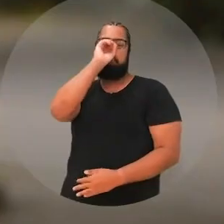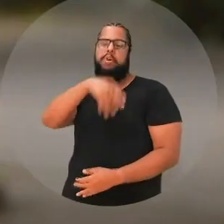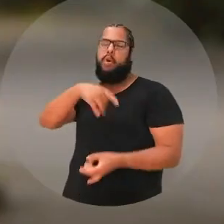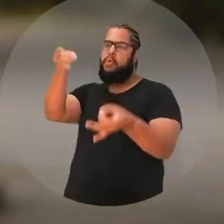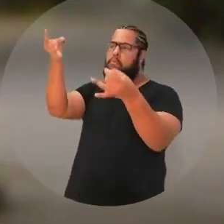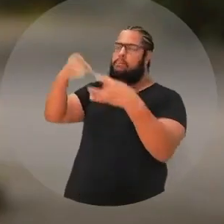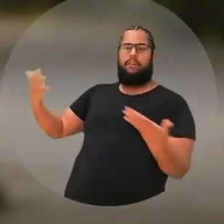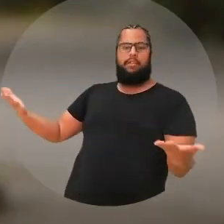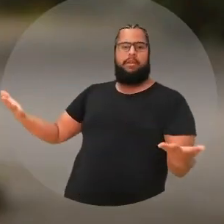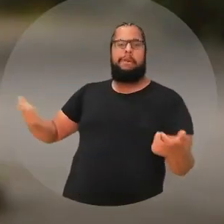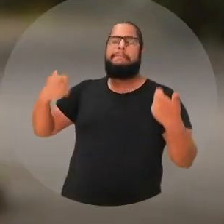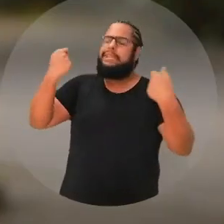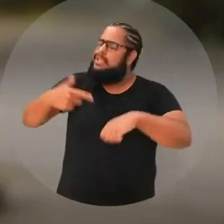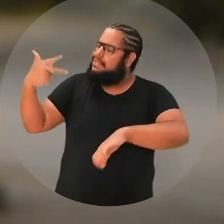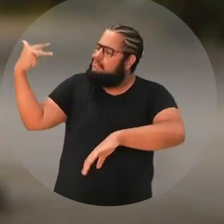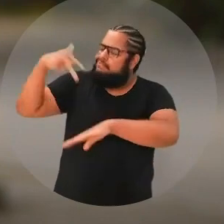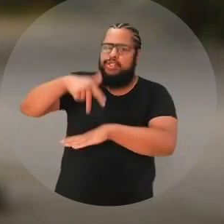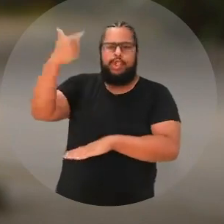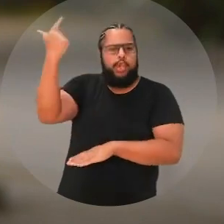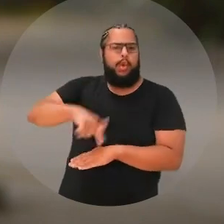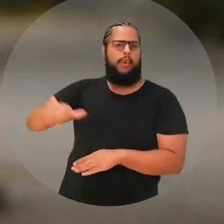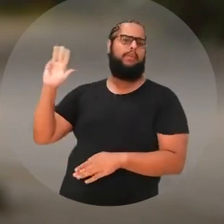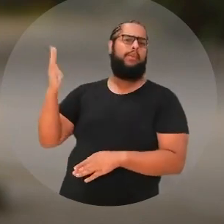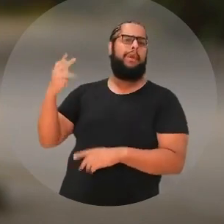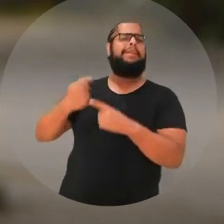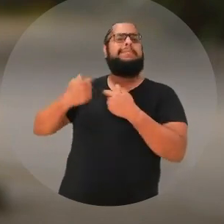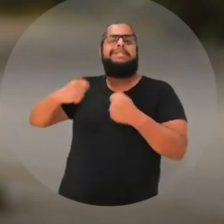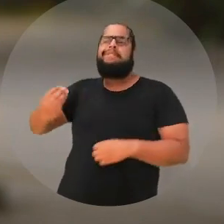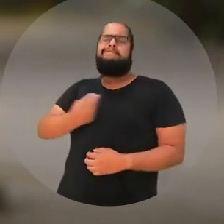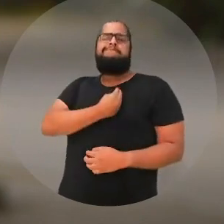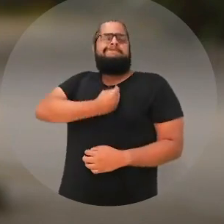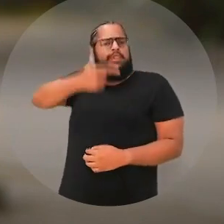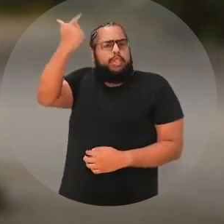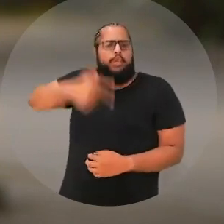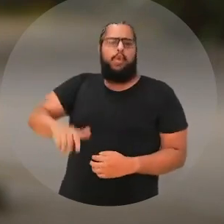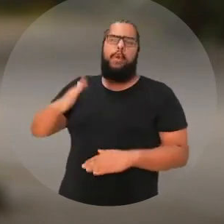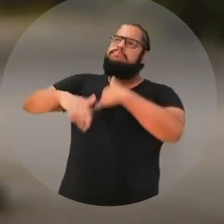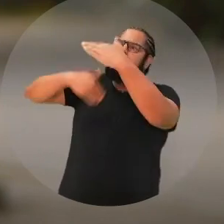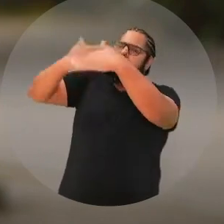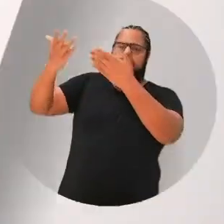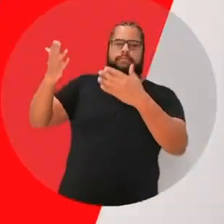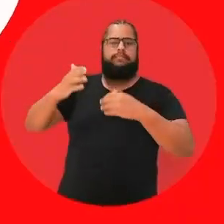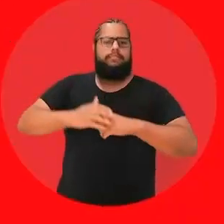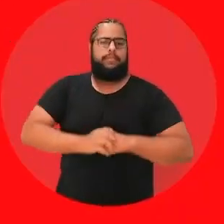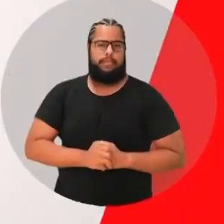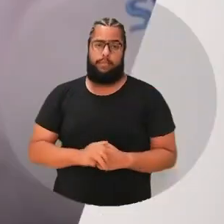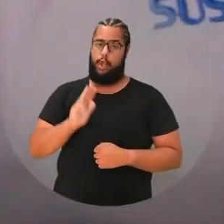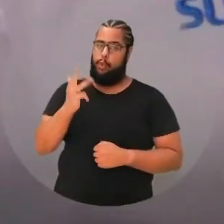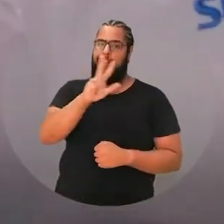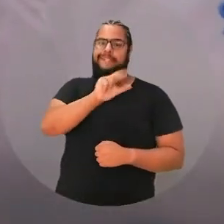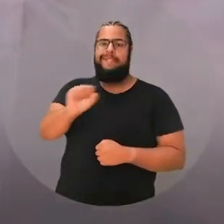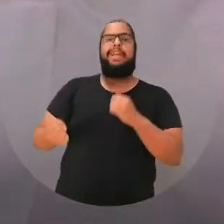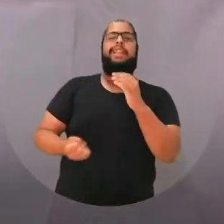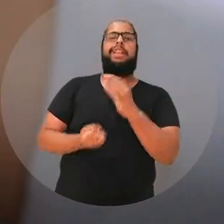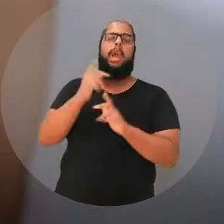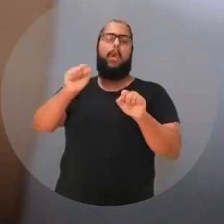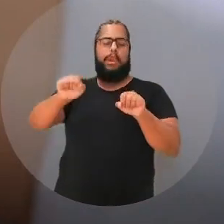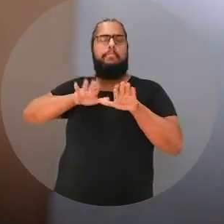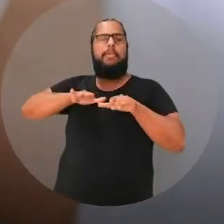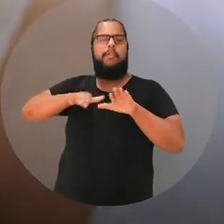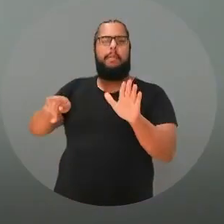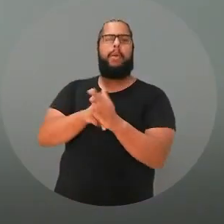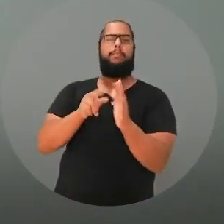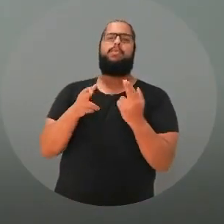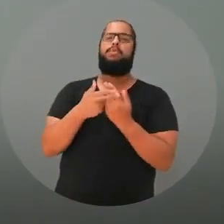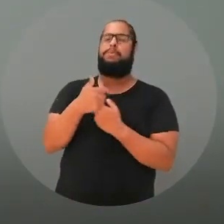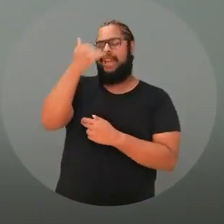precisou. A gente precisa do Lula de volta, porque a gente precisa voltar a viver e precisa voltar a crescer. Lula vai implantar o mutirão